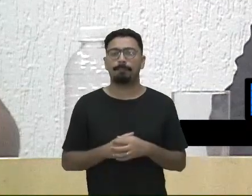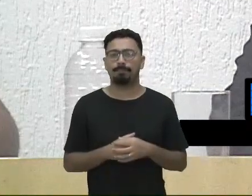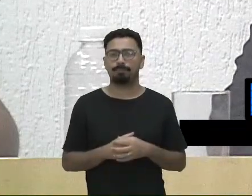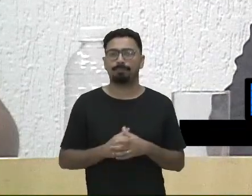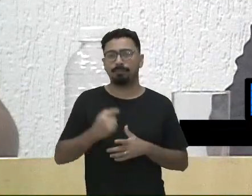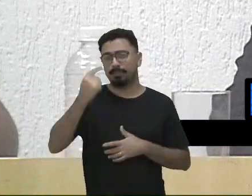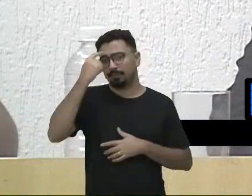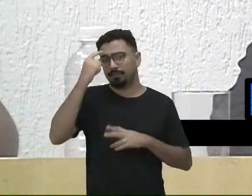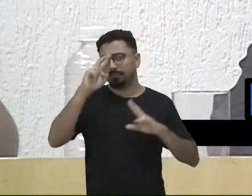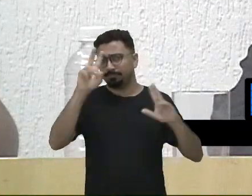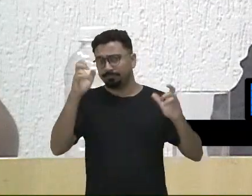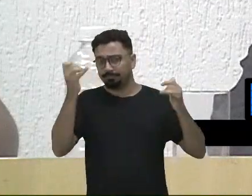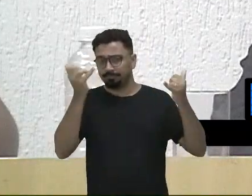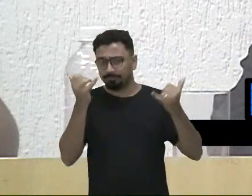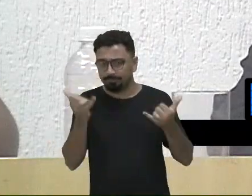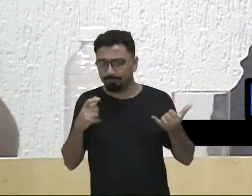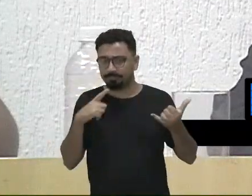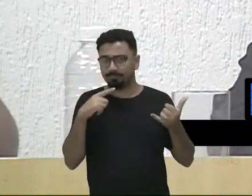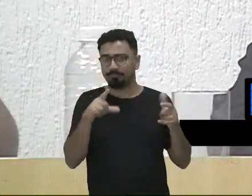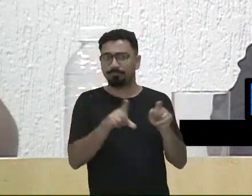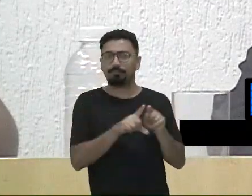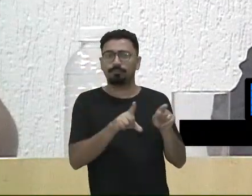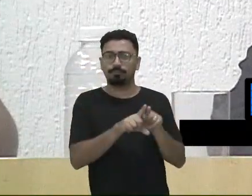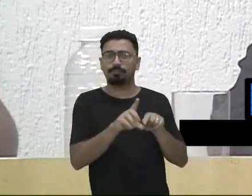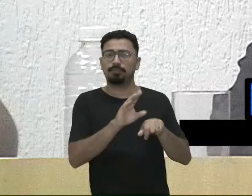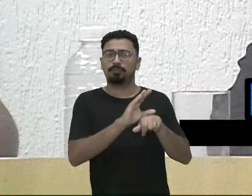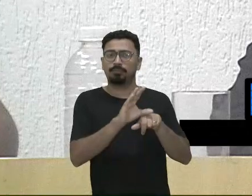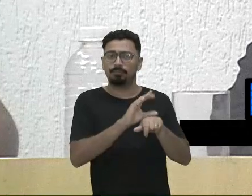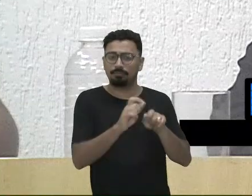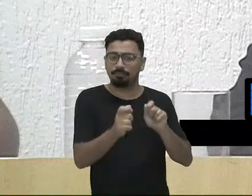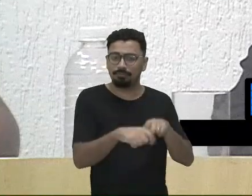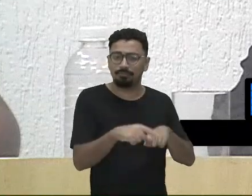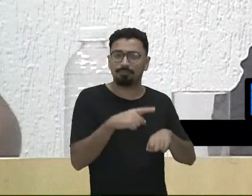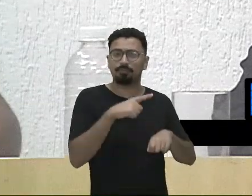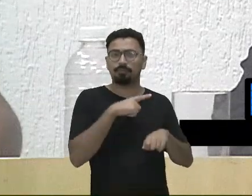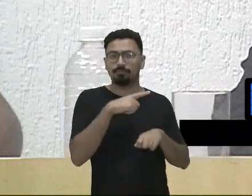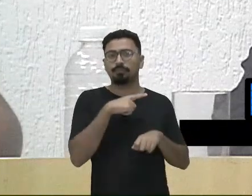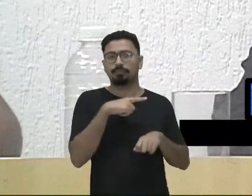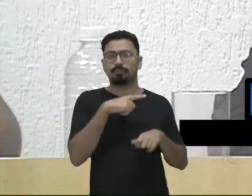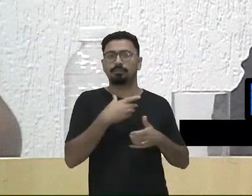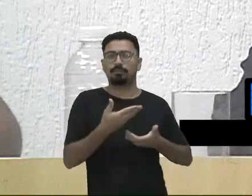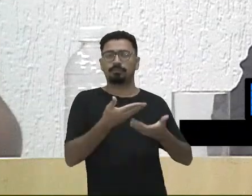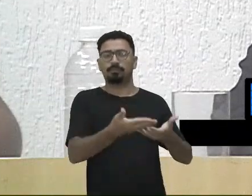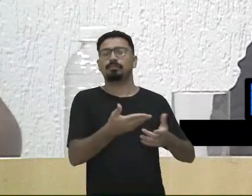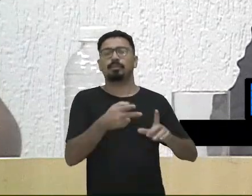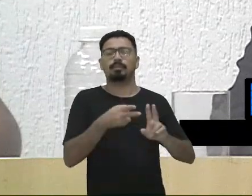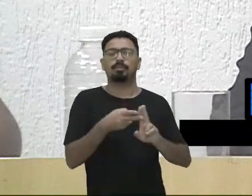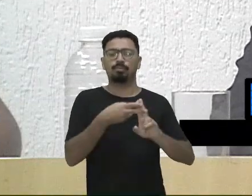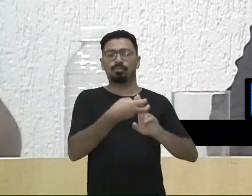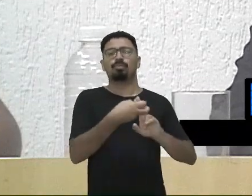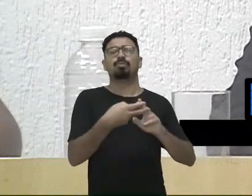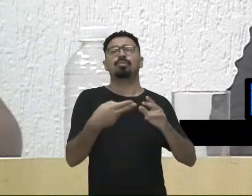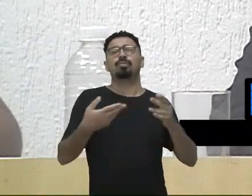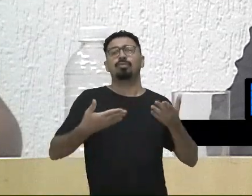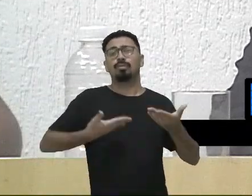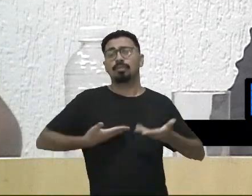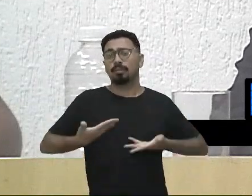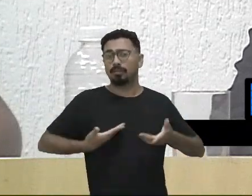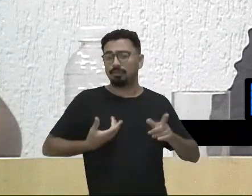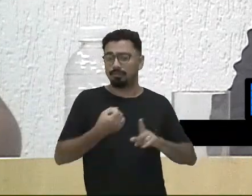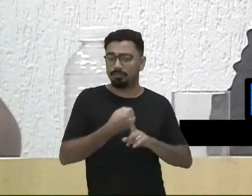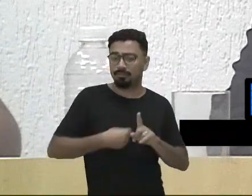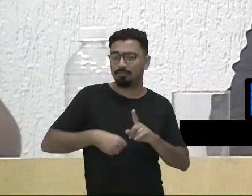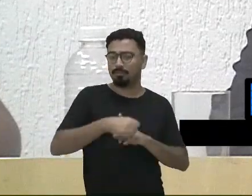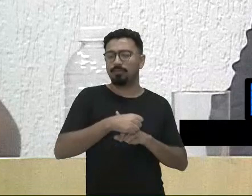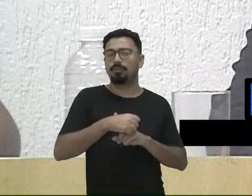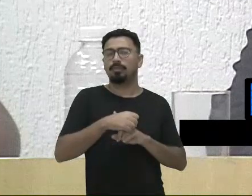Pensar sobre as formações no sistema de serviço social, pensar sobre as formações no Sistema Único de Saúde, não é apenas